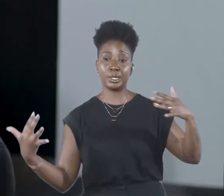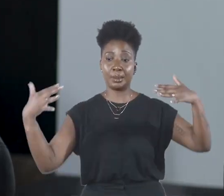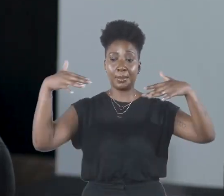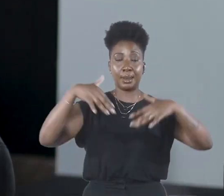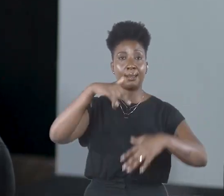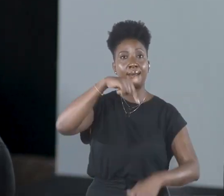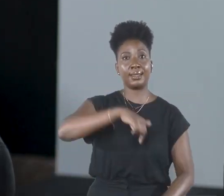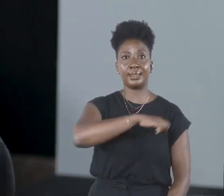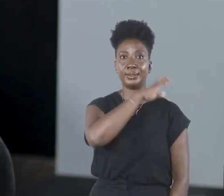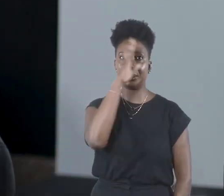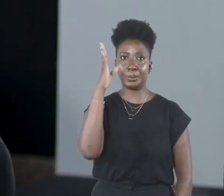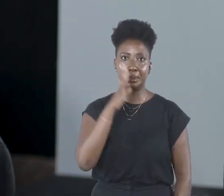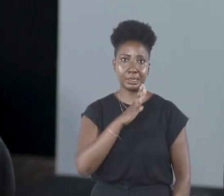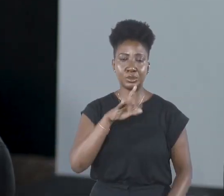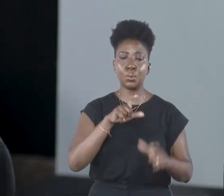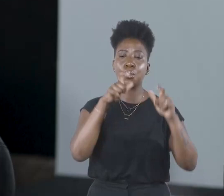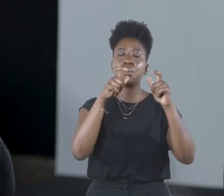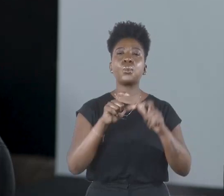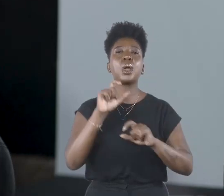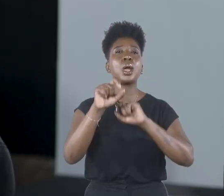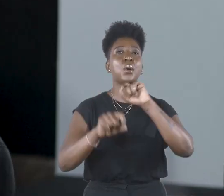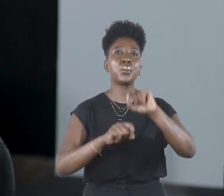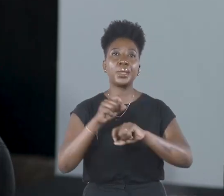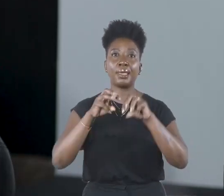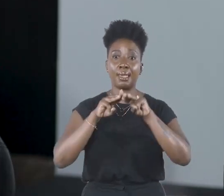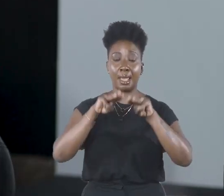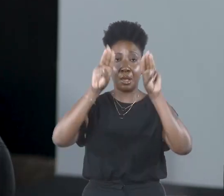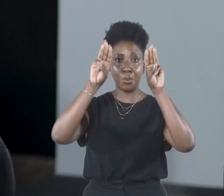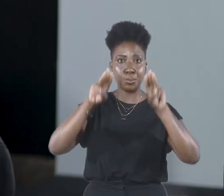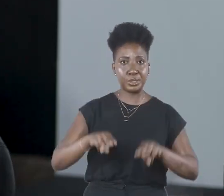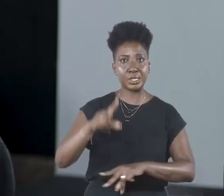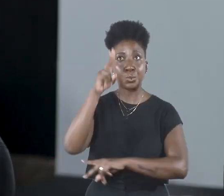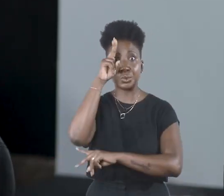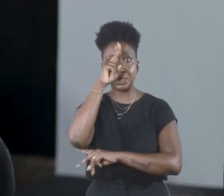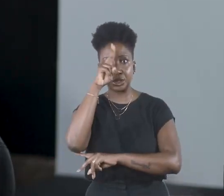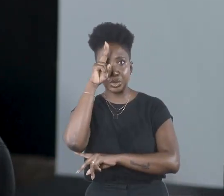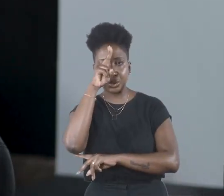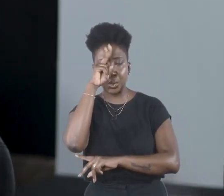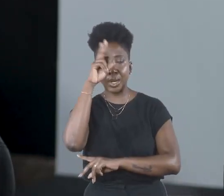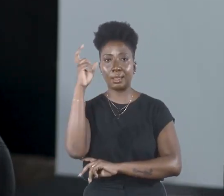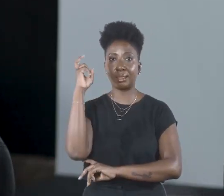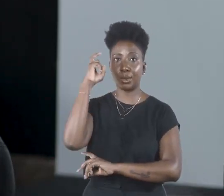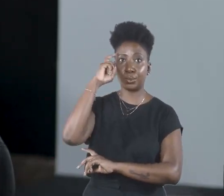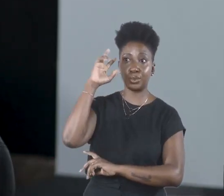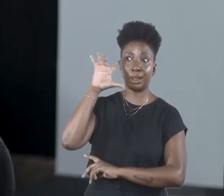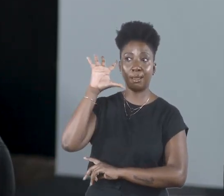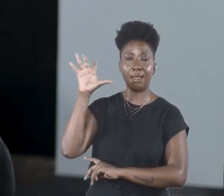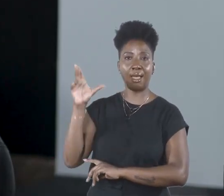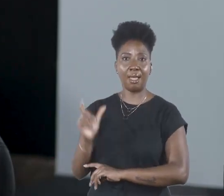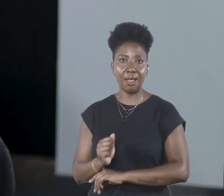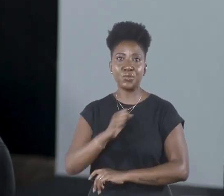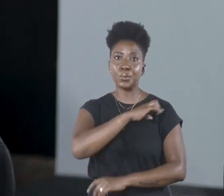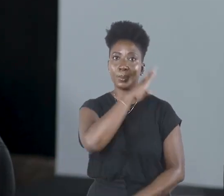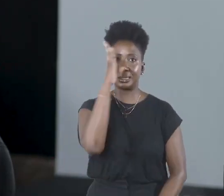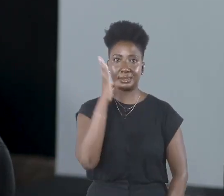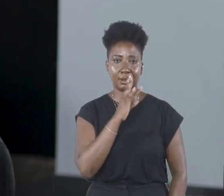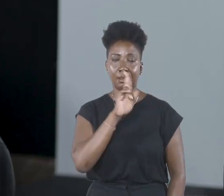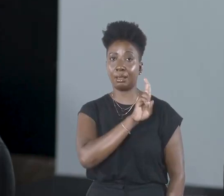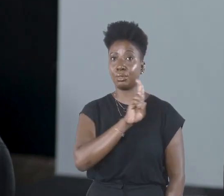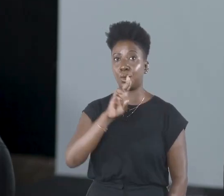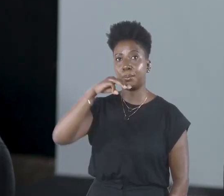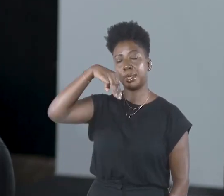Brasil. Este local é o Museu Histórico da Cultura Afro-Brasileira,